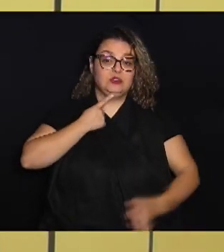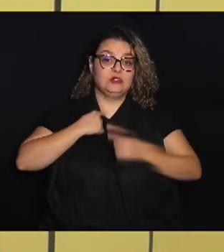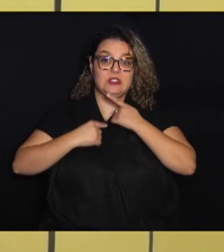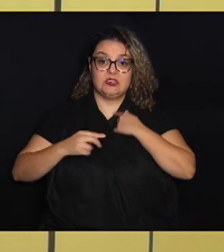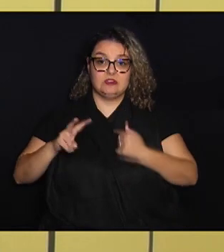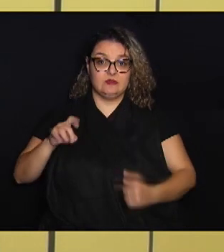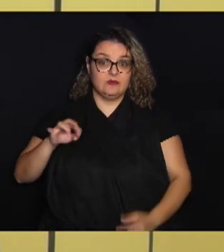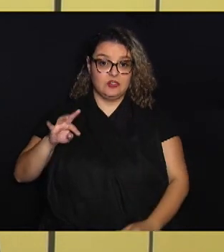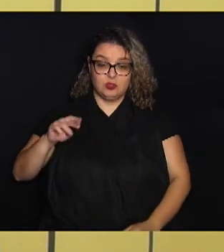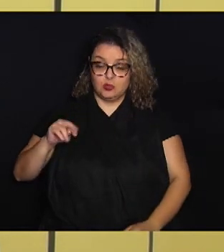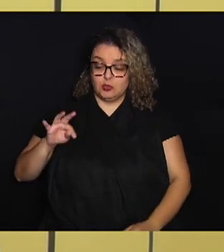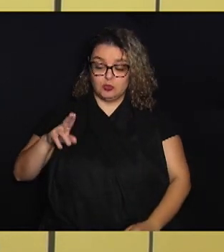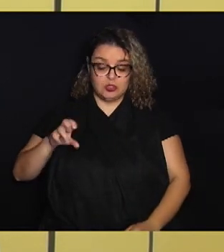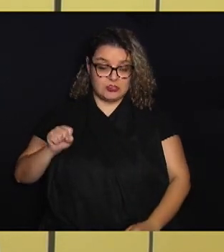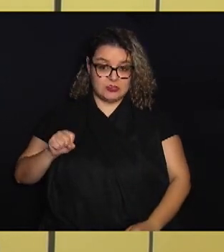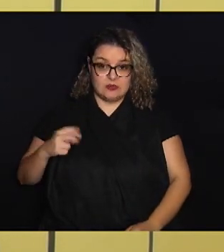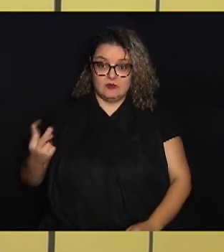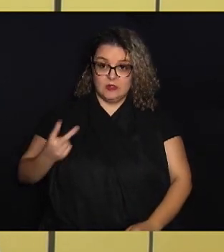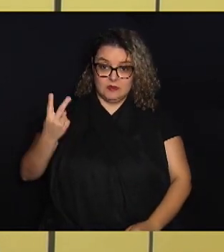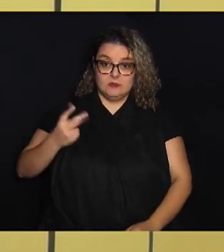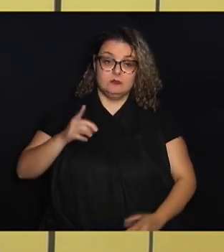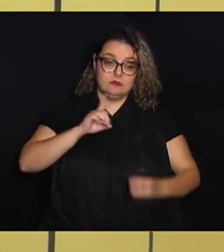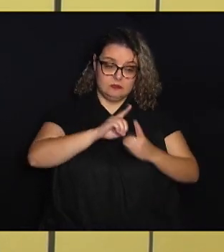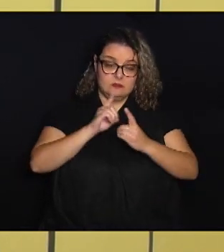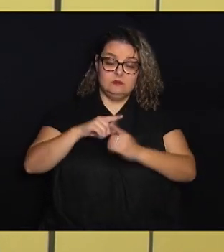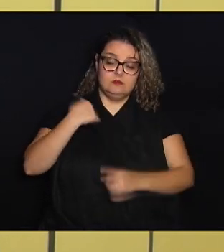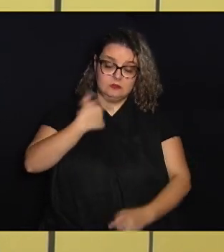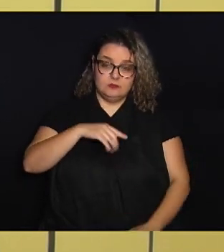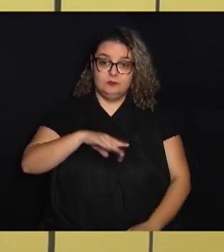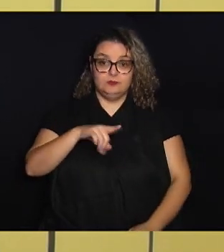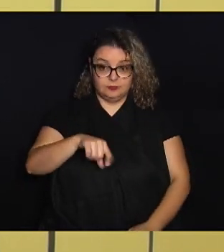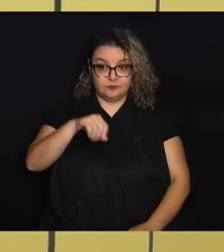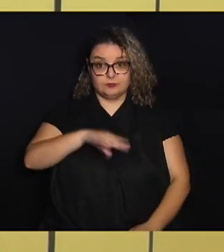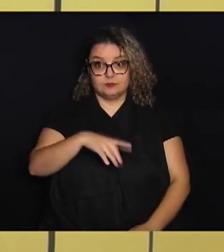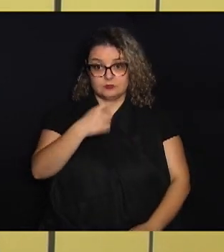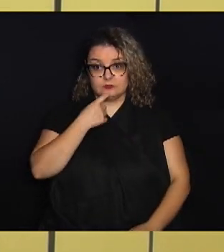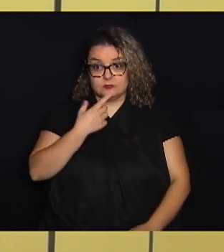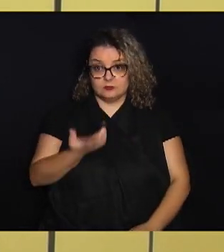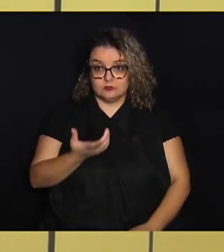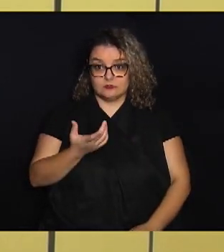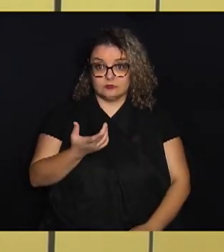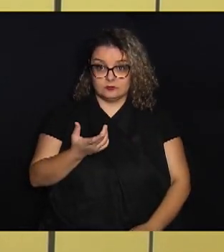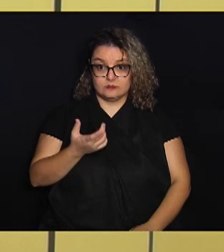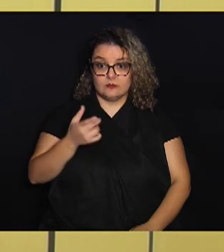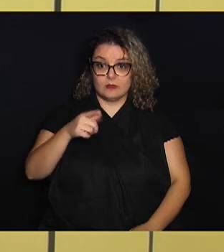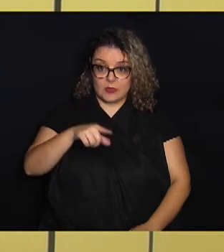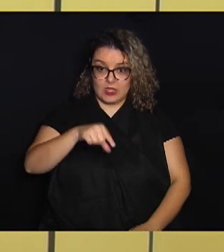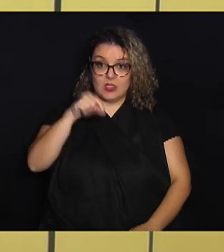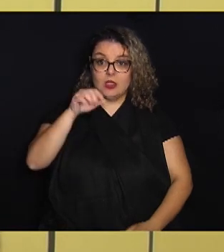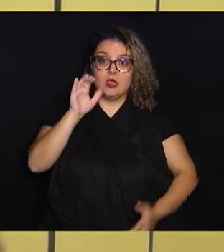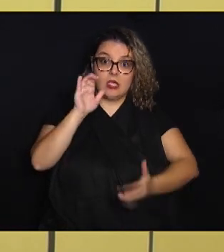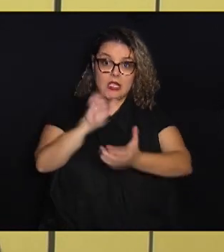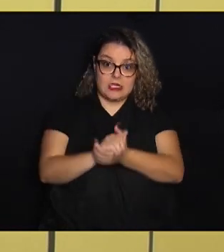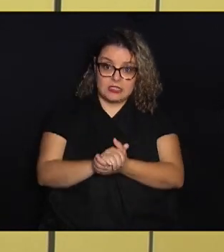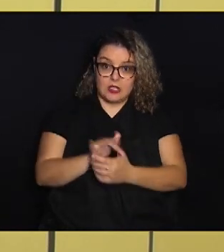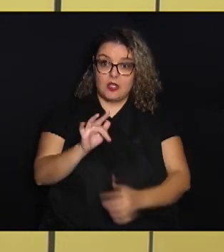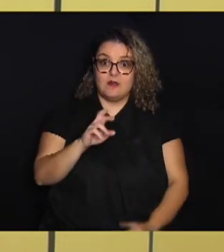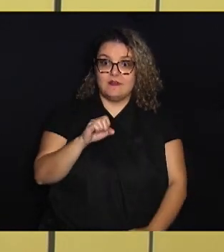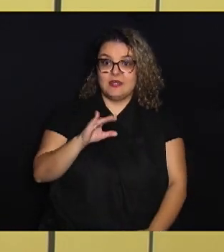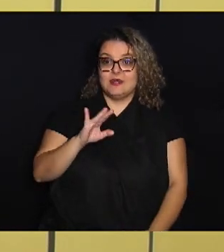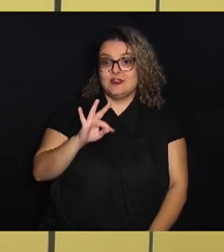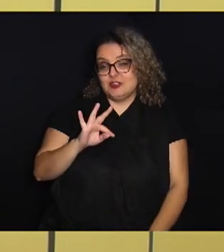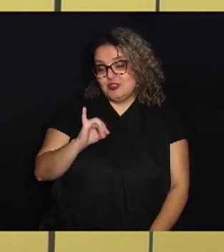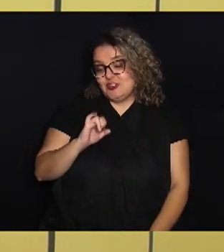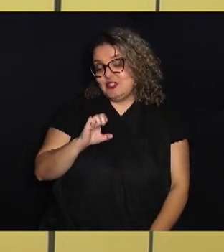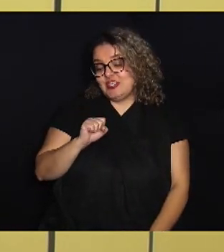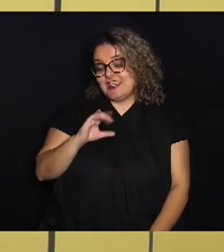virtudes, valores e atendeu muito bem a nossa cidade. Escolheu Campinas, na verdade ele escolheu se casar com a Francesca, que morava em Campinas, e